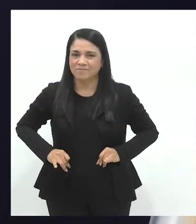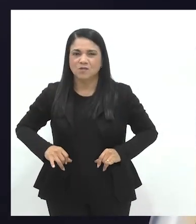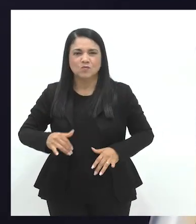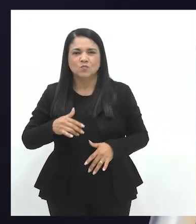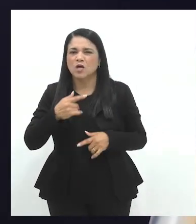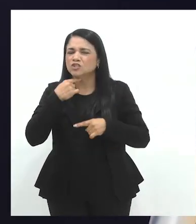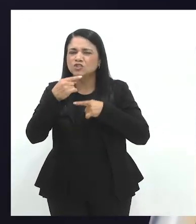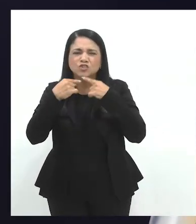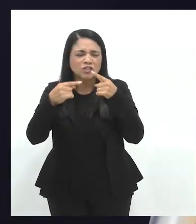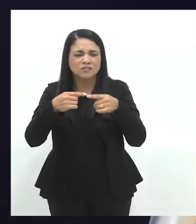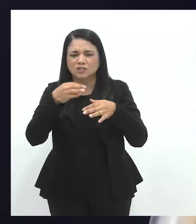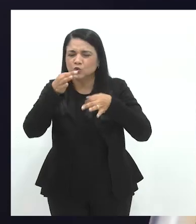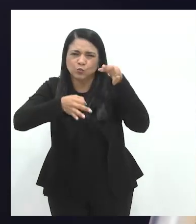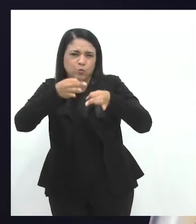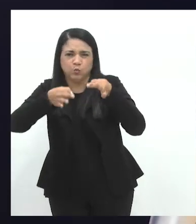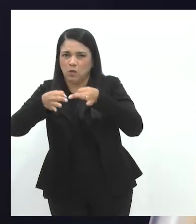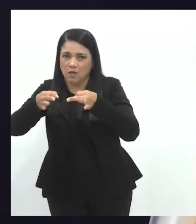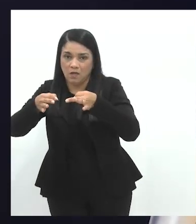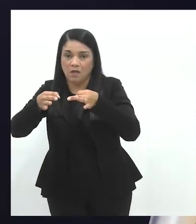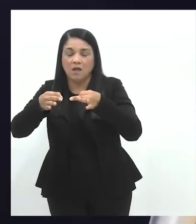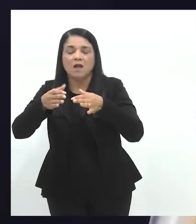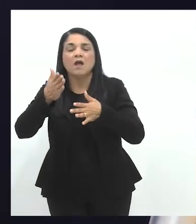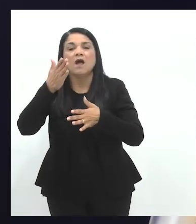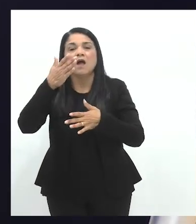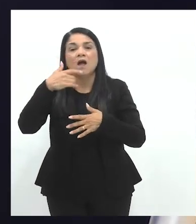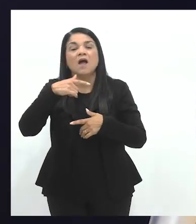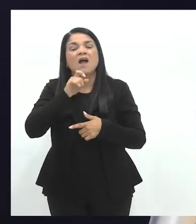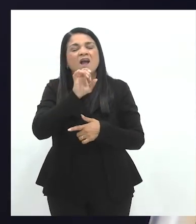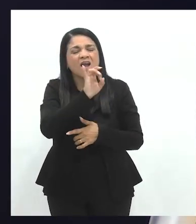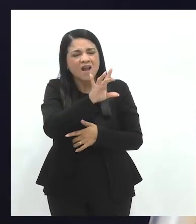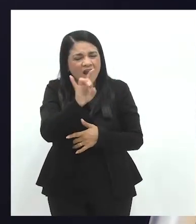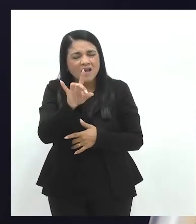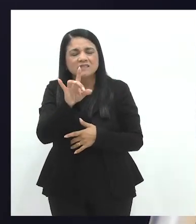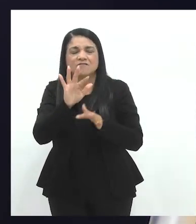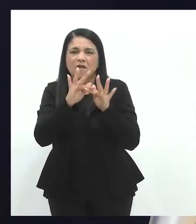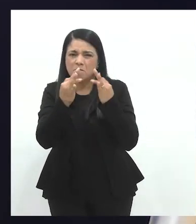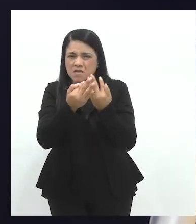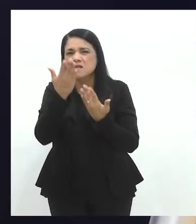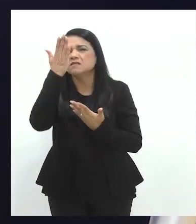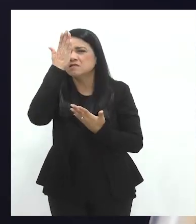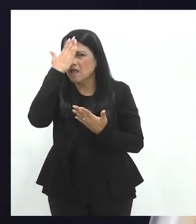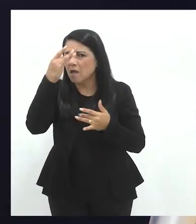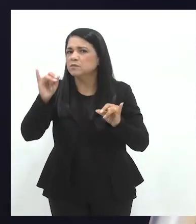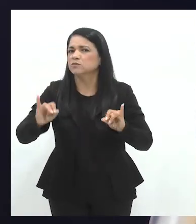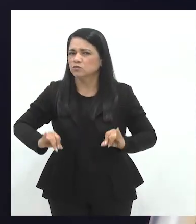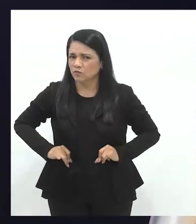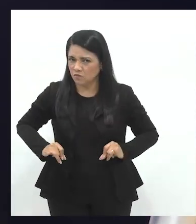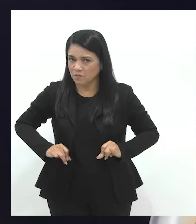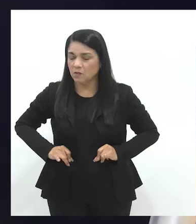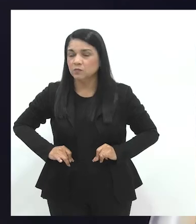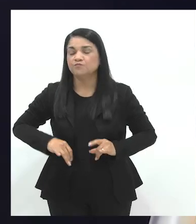falar, culpado e tal, porque cada um sabe Da sua onde dor, da né? sua dor. Então a